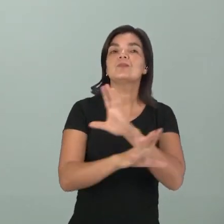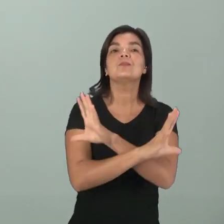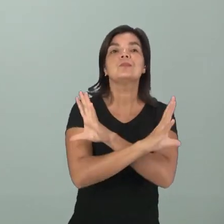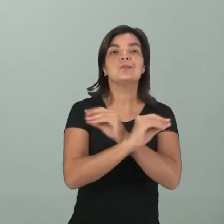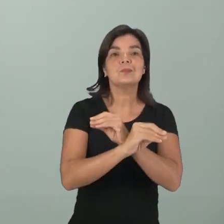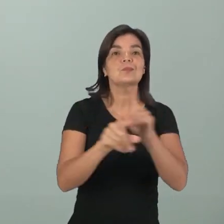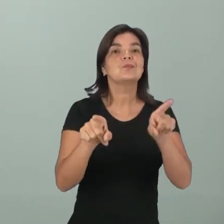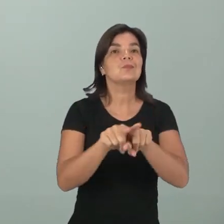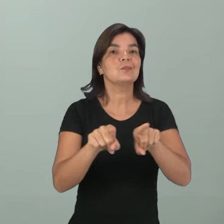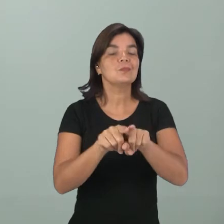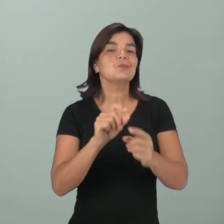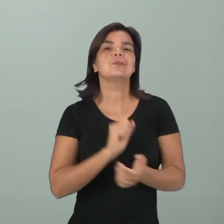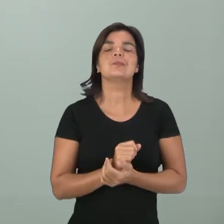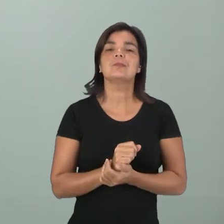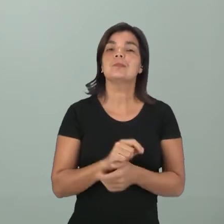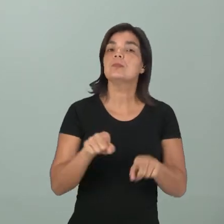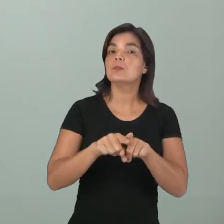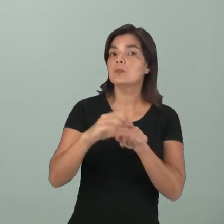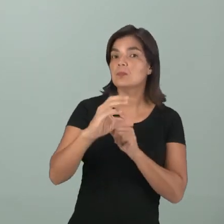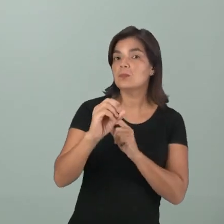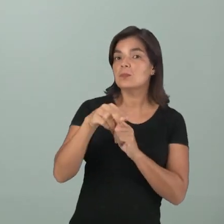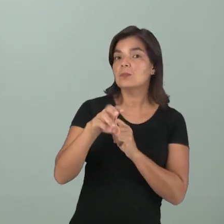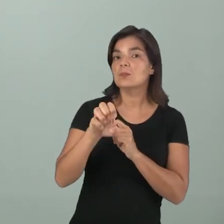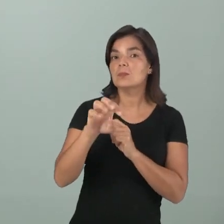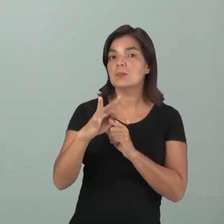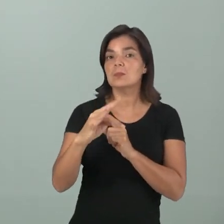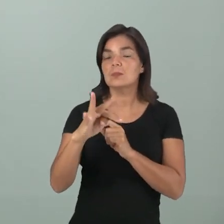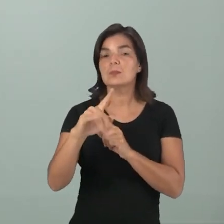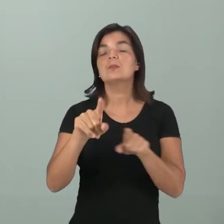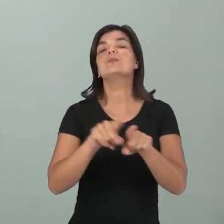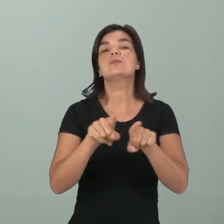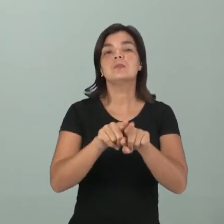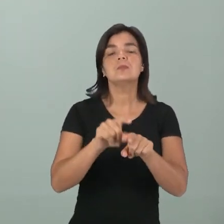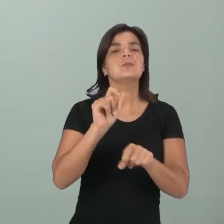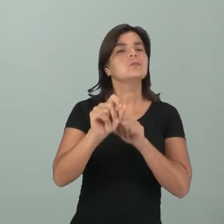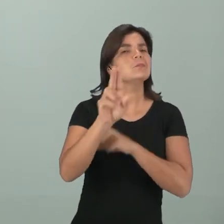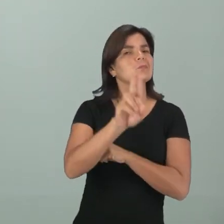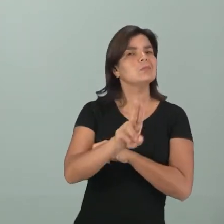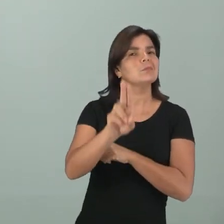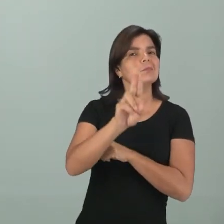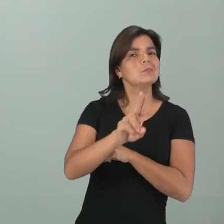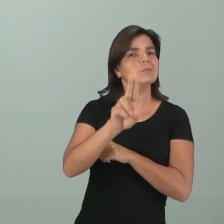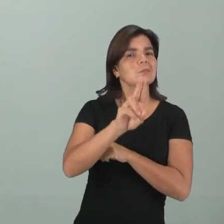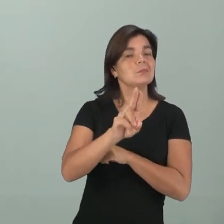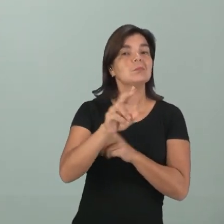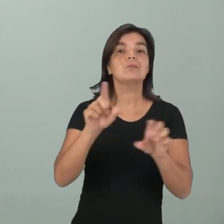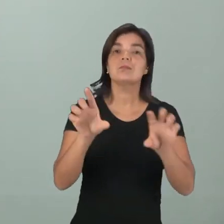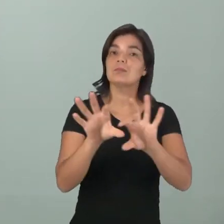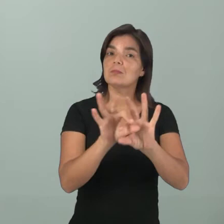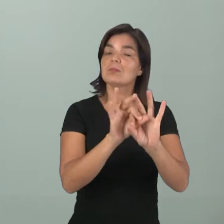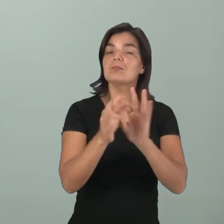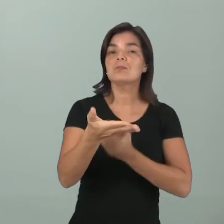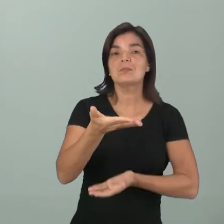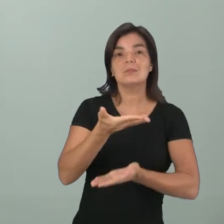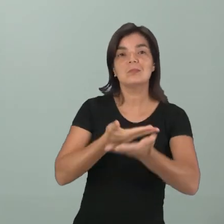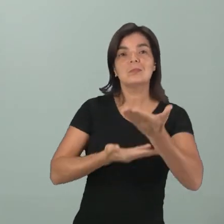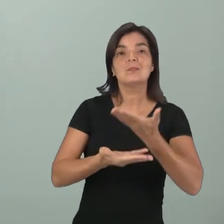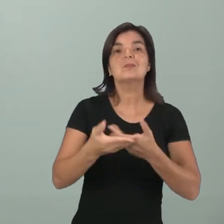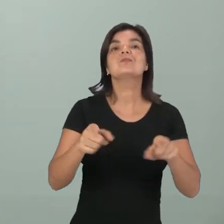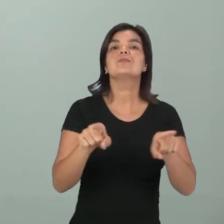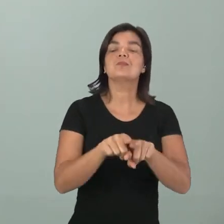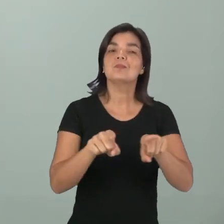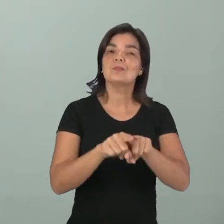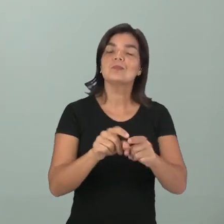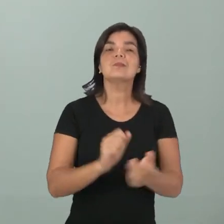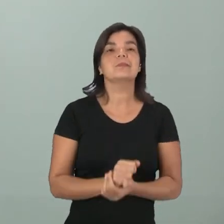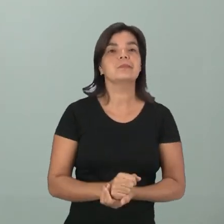são conectivos. Os conectivos, há conectivos que são usados para estabelecer essa relação de